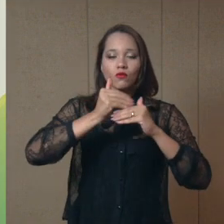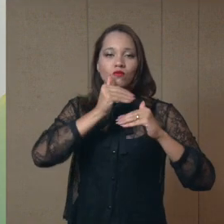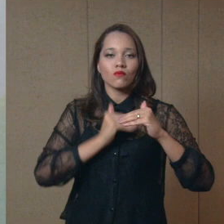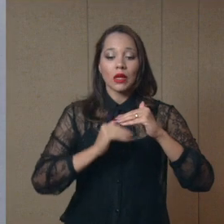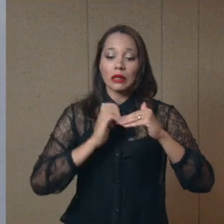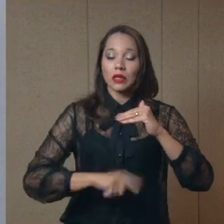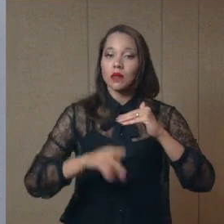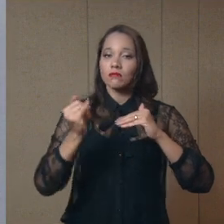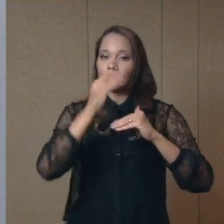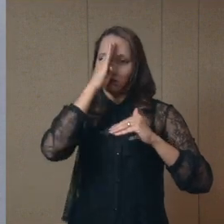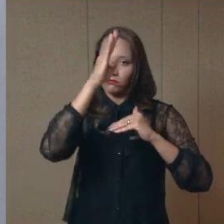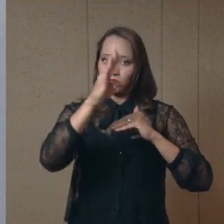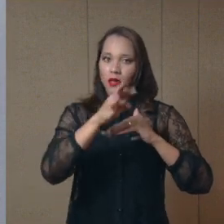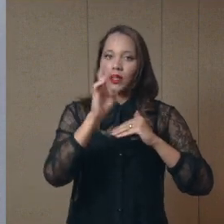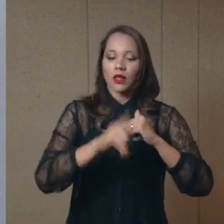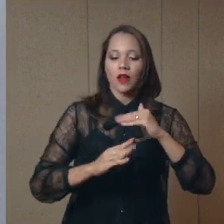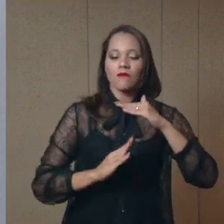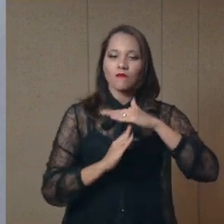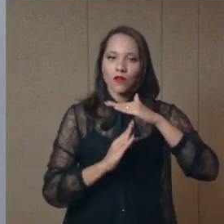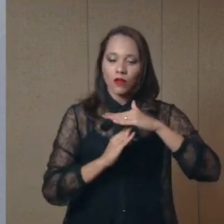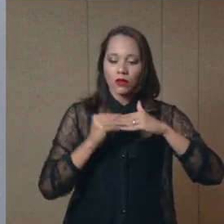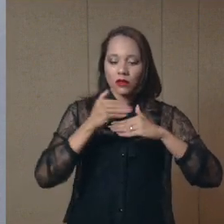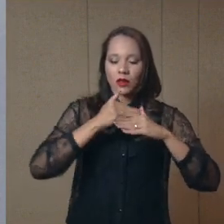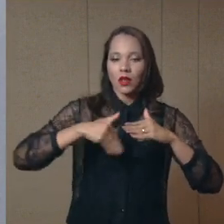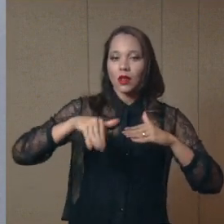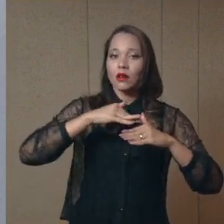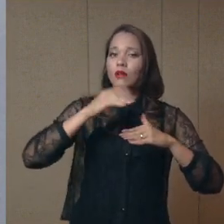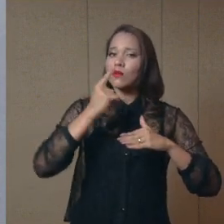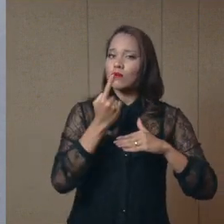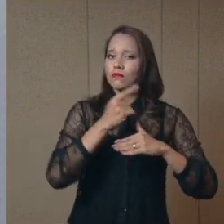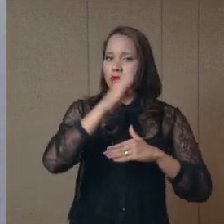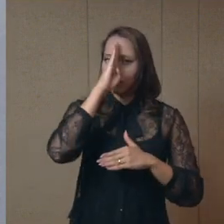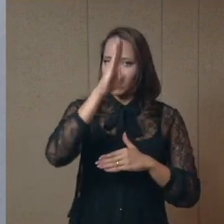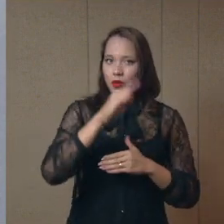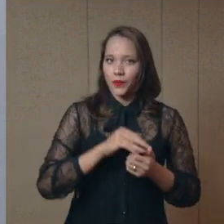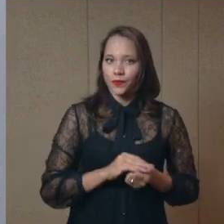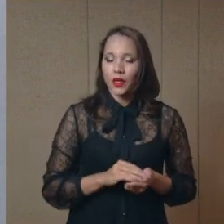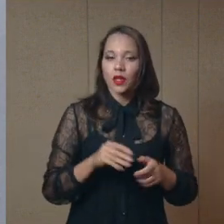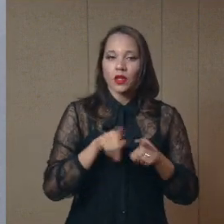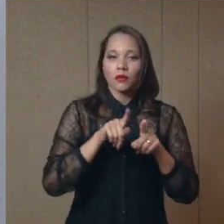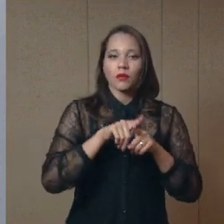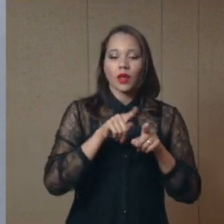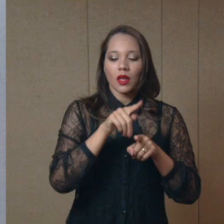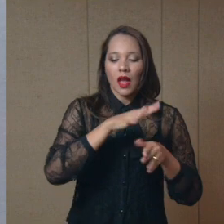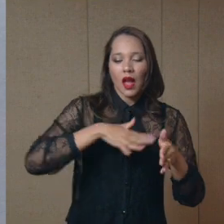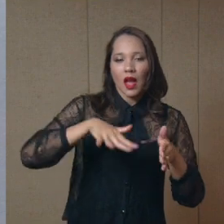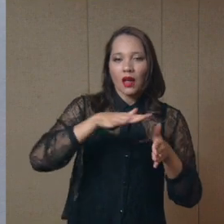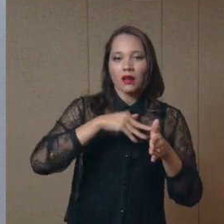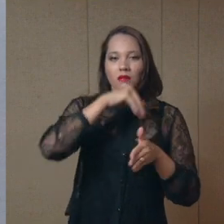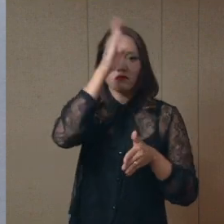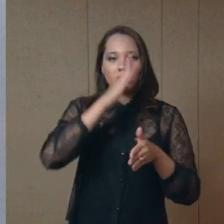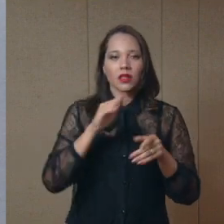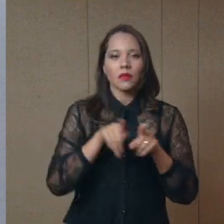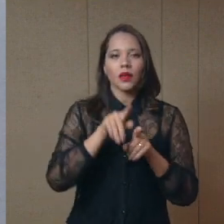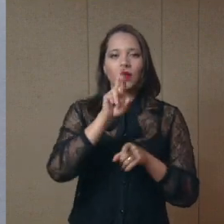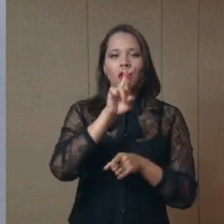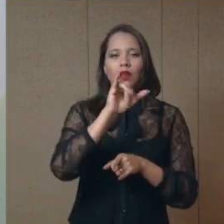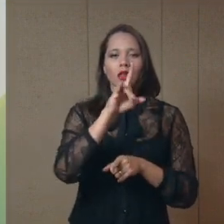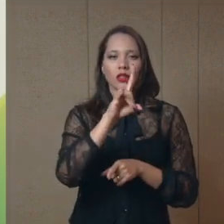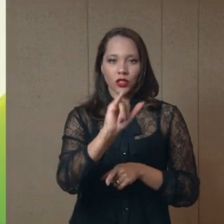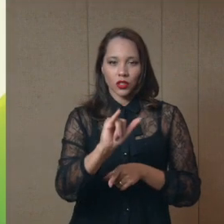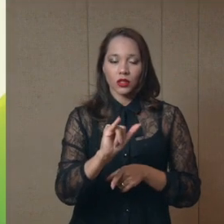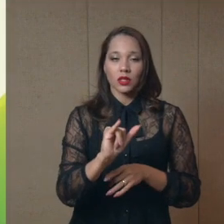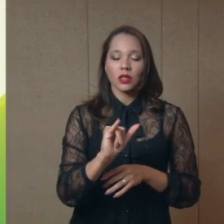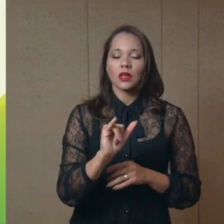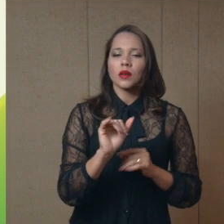que também são prioritárias a faixa de fronteira é uma das regiões prioritárias o semiárido brasileiro e as redes é